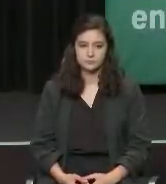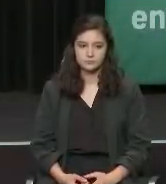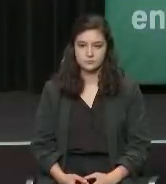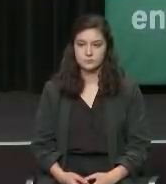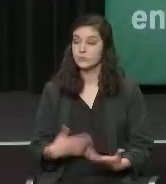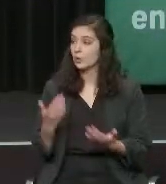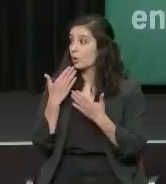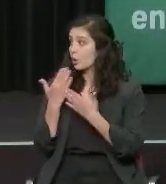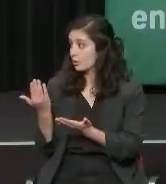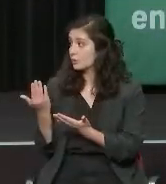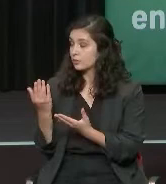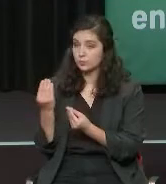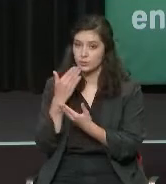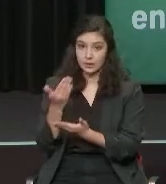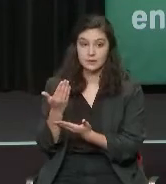Thank you very much.